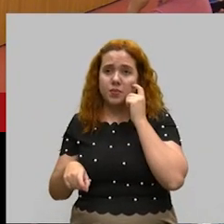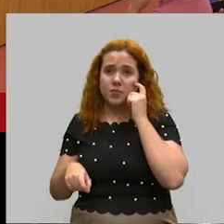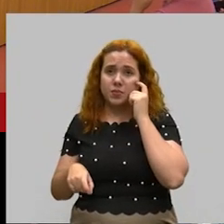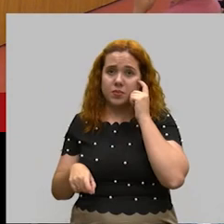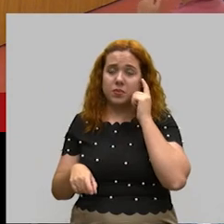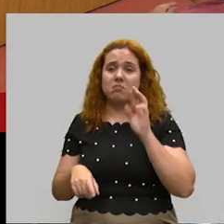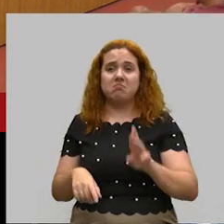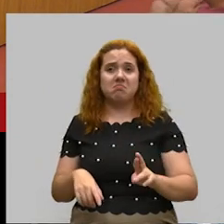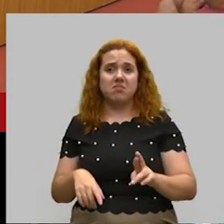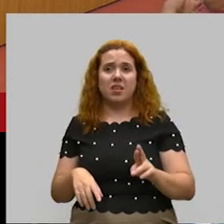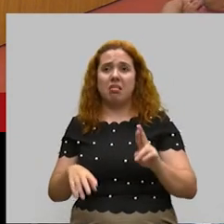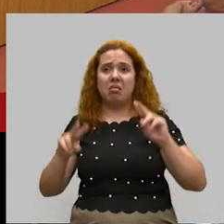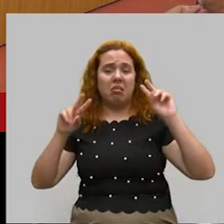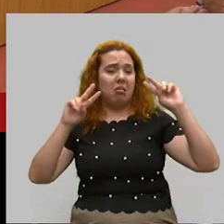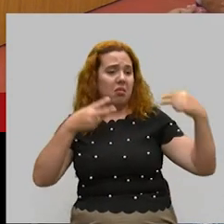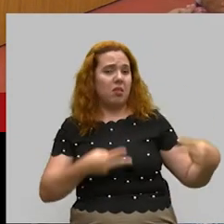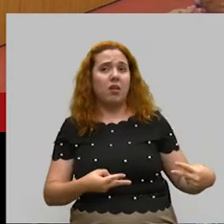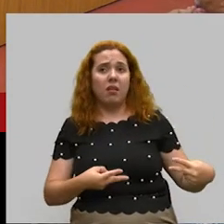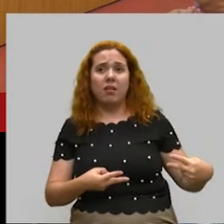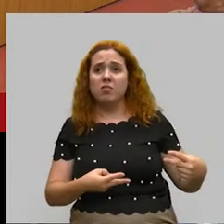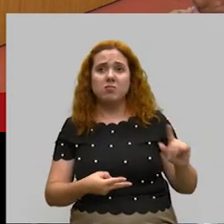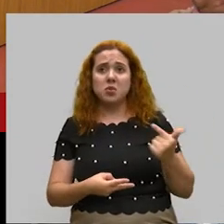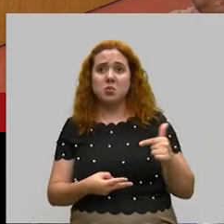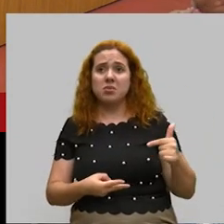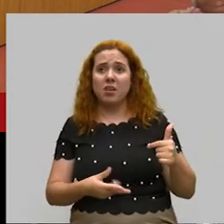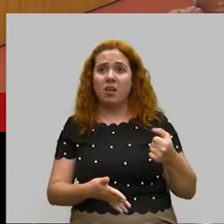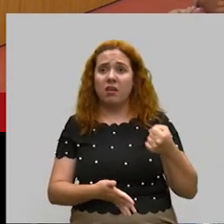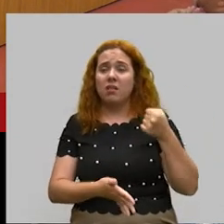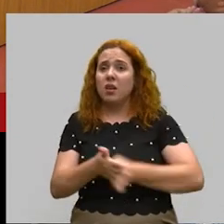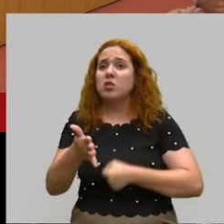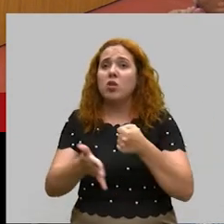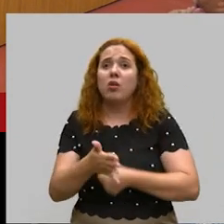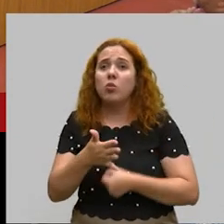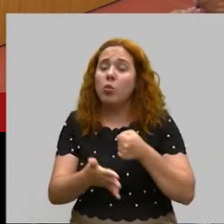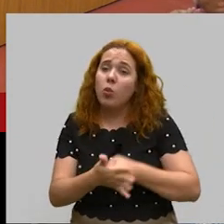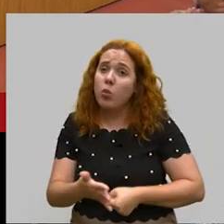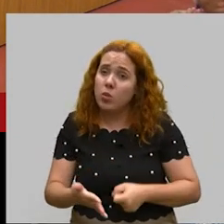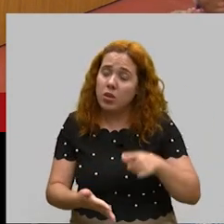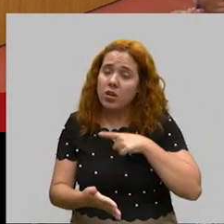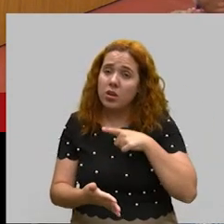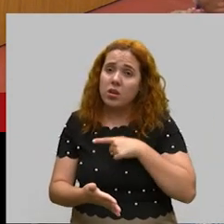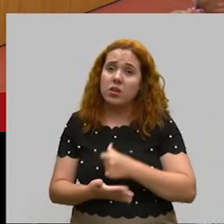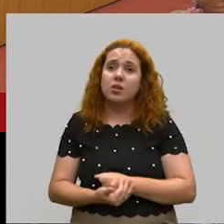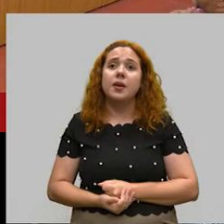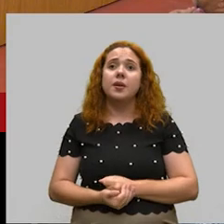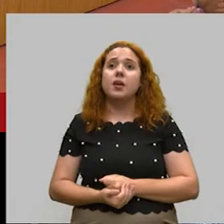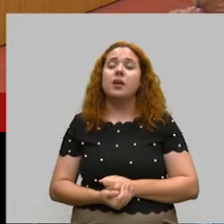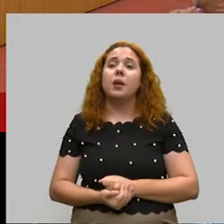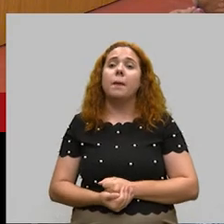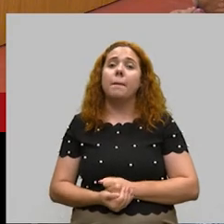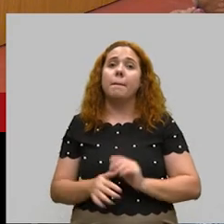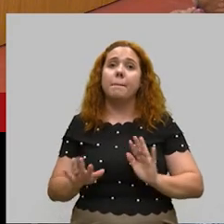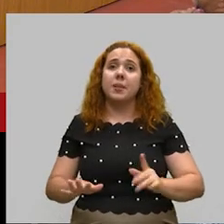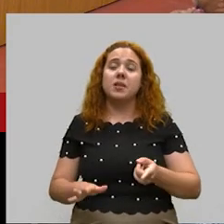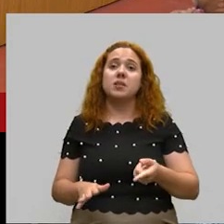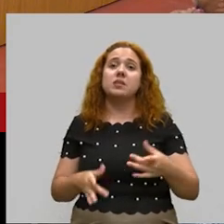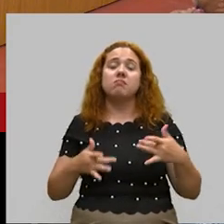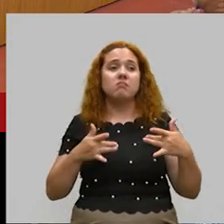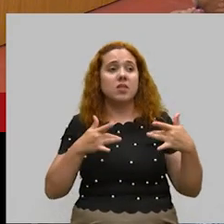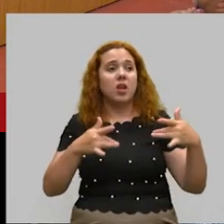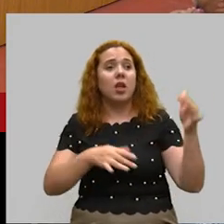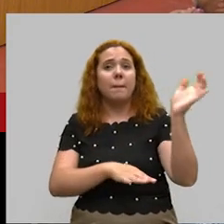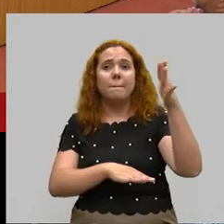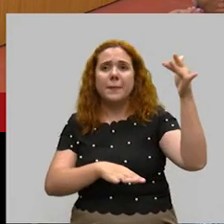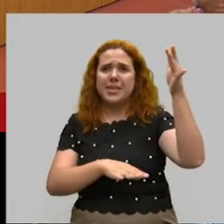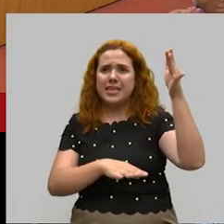protagonismo além da luta que já é dos Servidores trabalhadores mas que tá aqui oferecendo essas bandeiras de